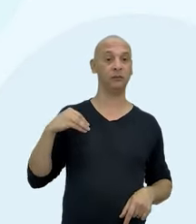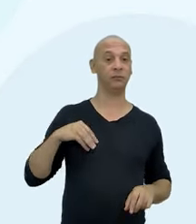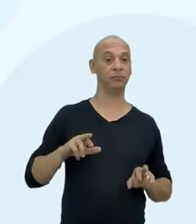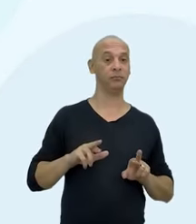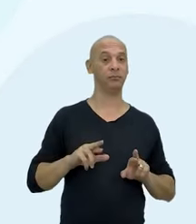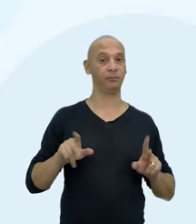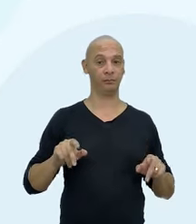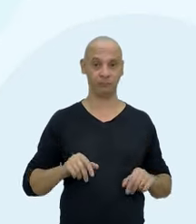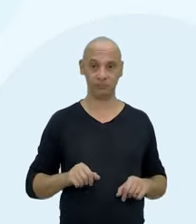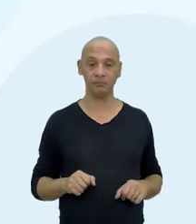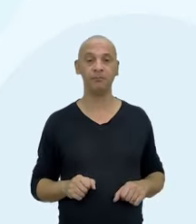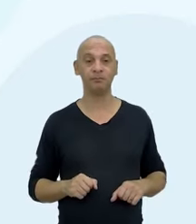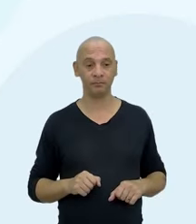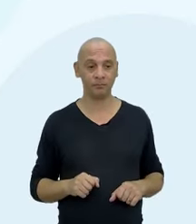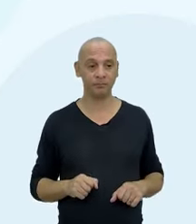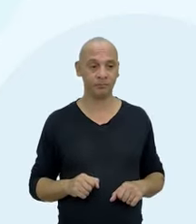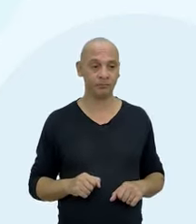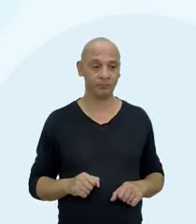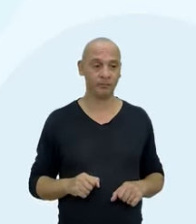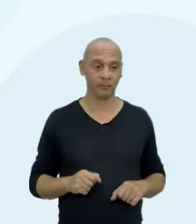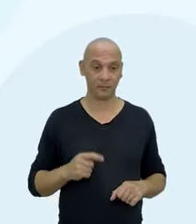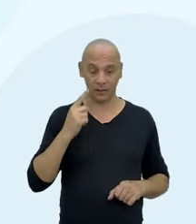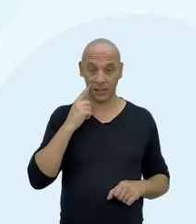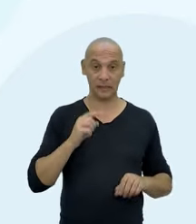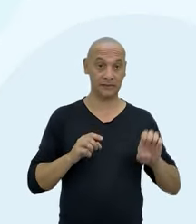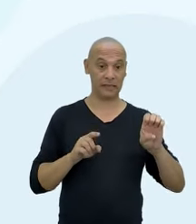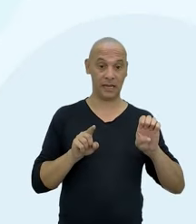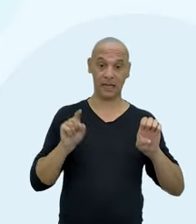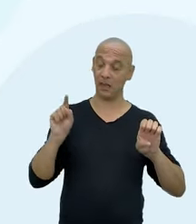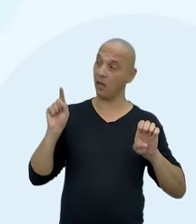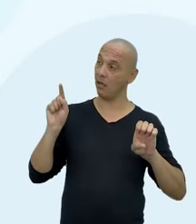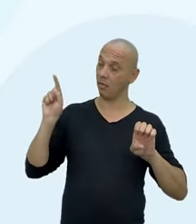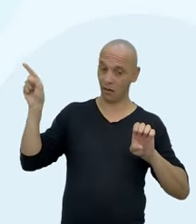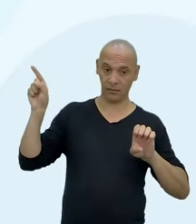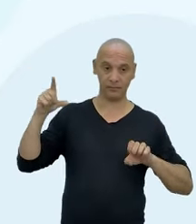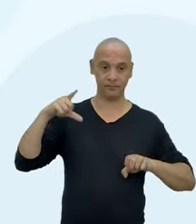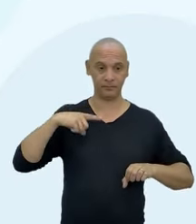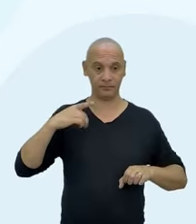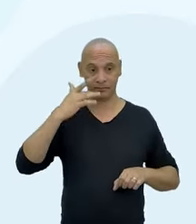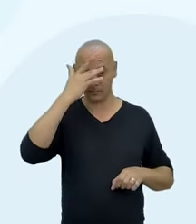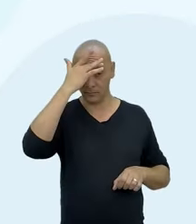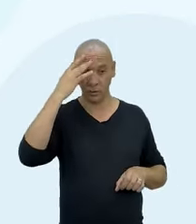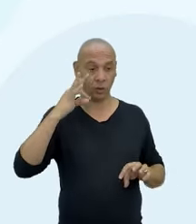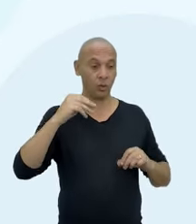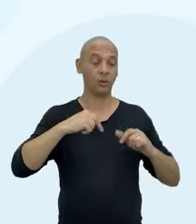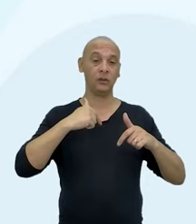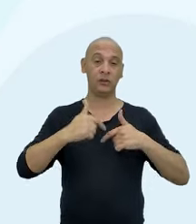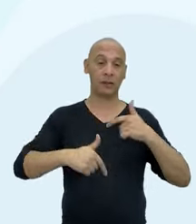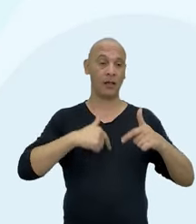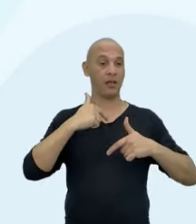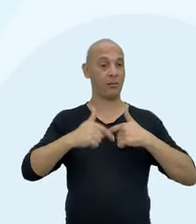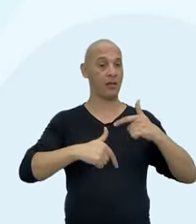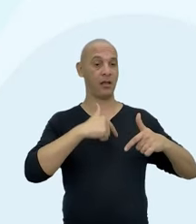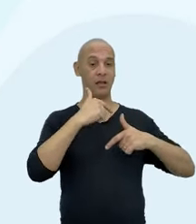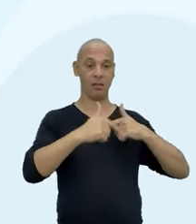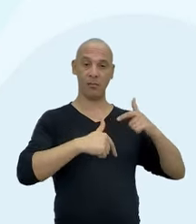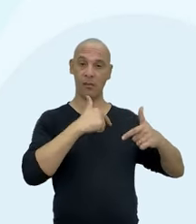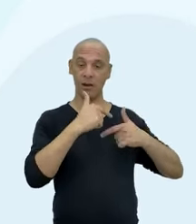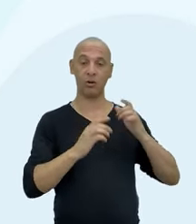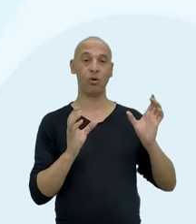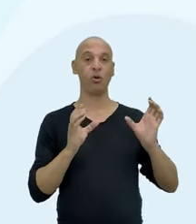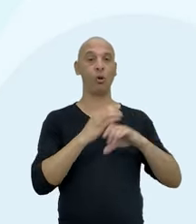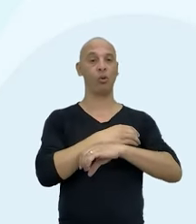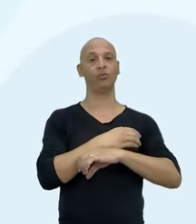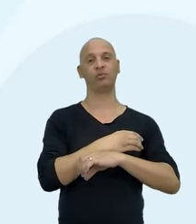desse grupo né então ali da esquerda todos estão a via